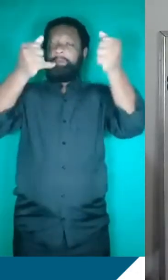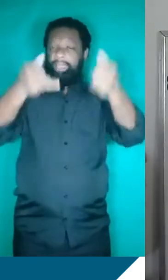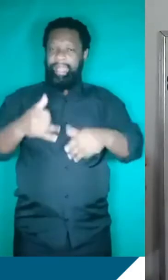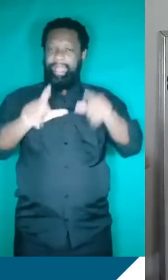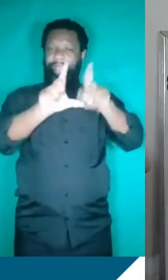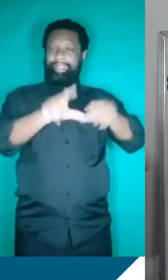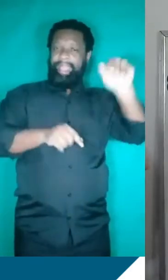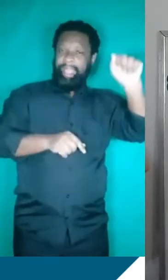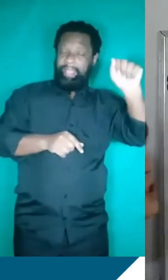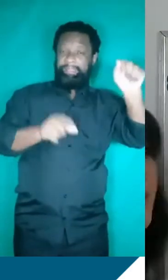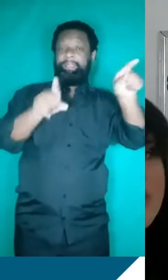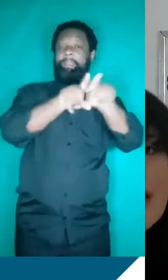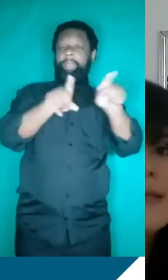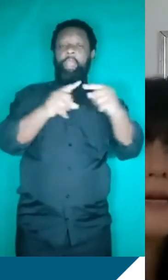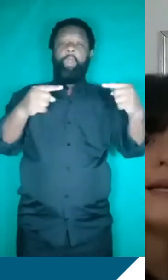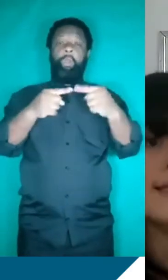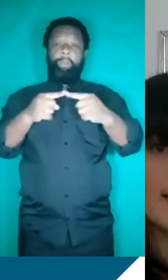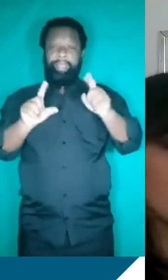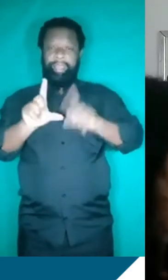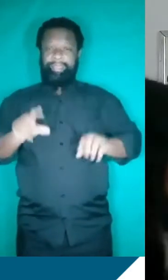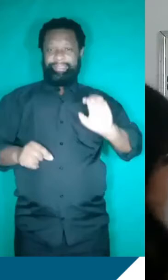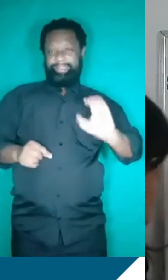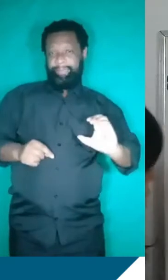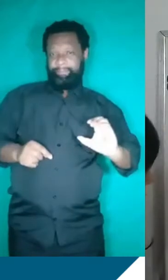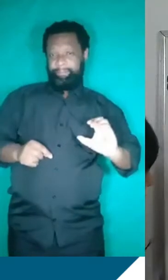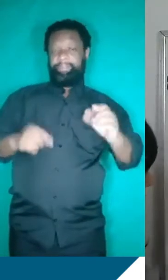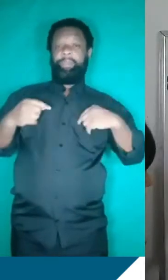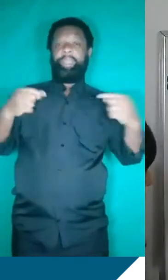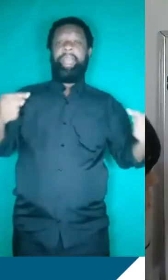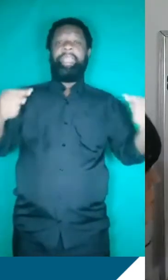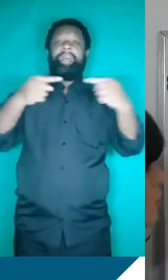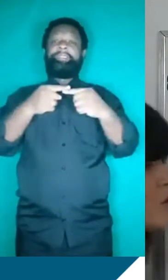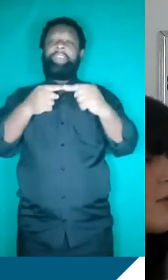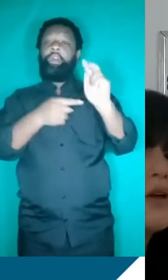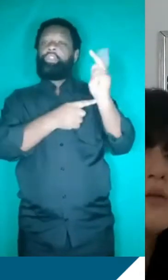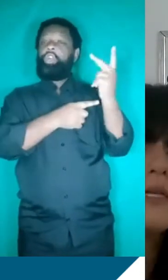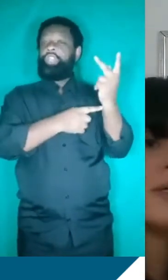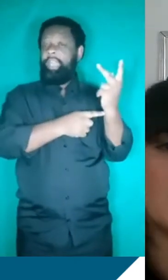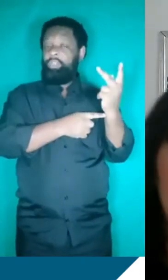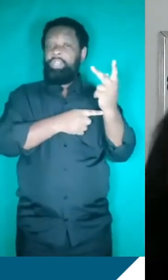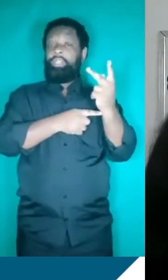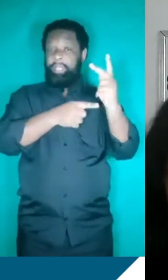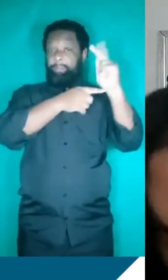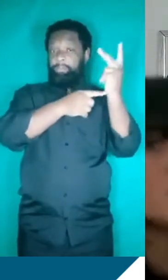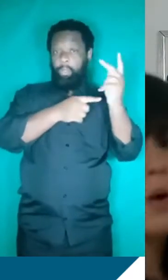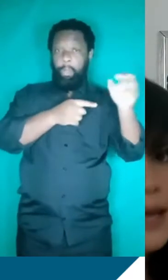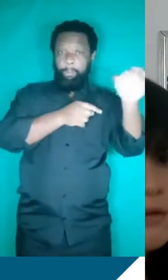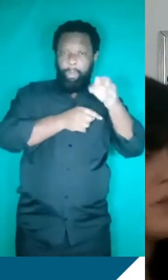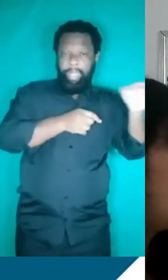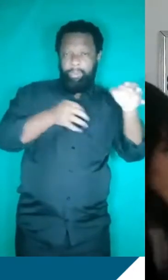letra A, mas também é a resposta da letra C. Então aqui estão aparecendo as ligações de hidrogênio que nós conseguimos estabelecer entre